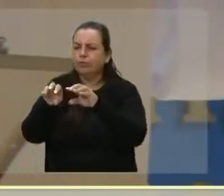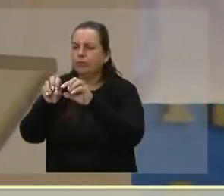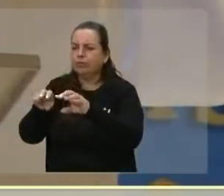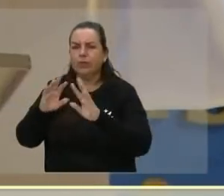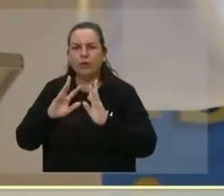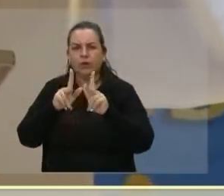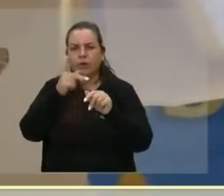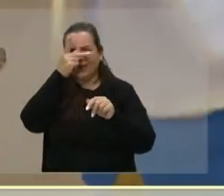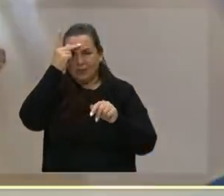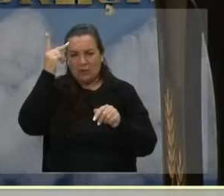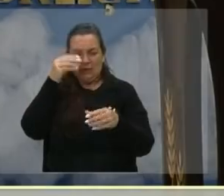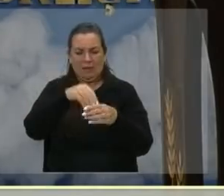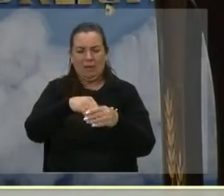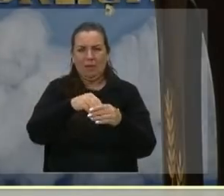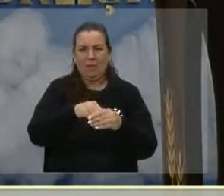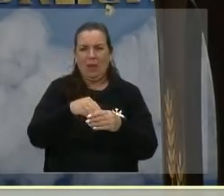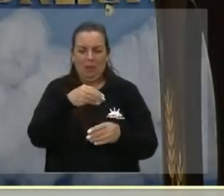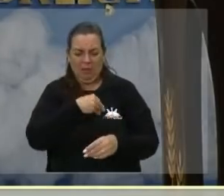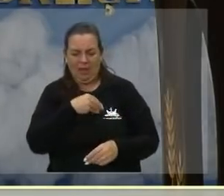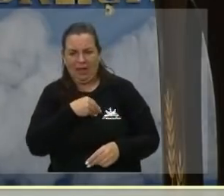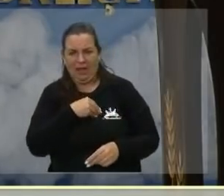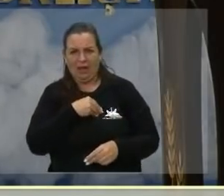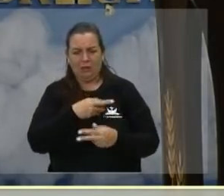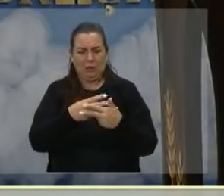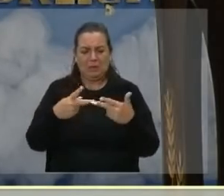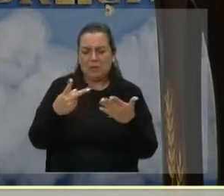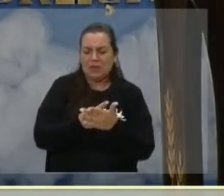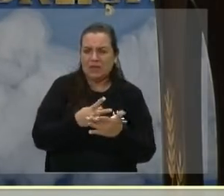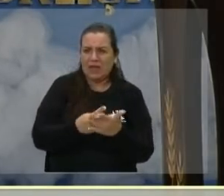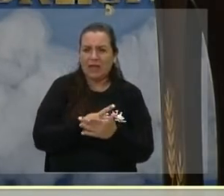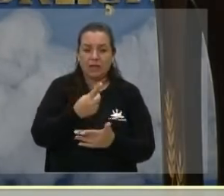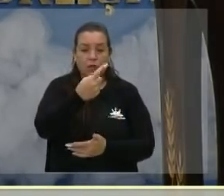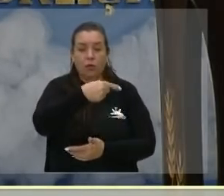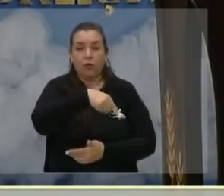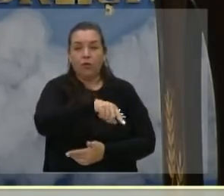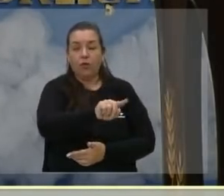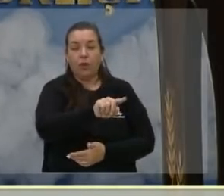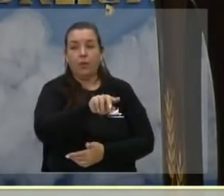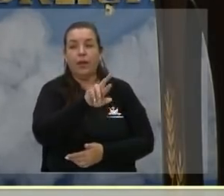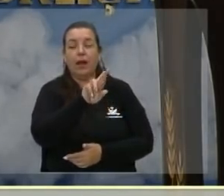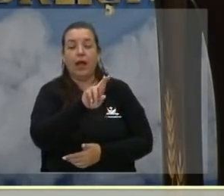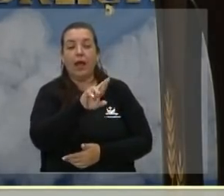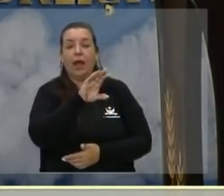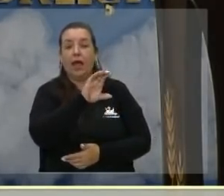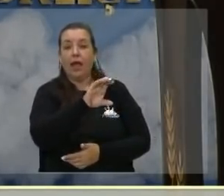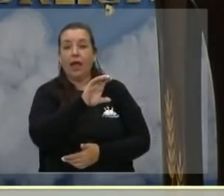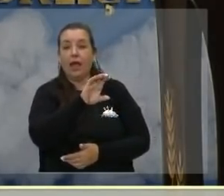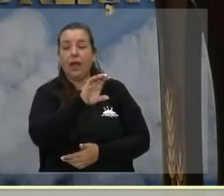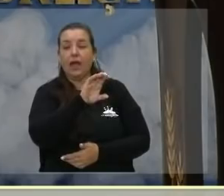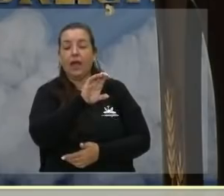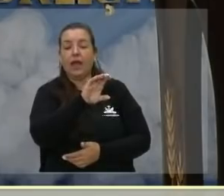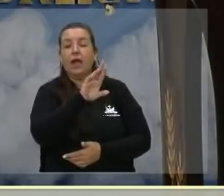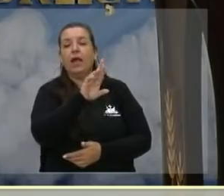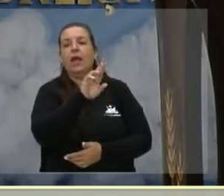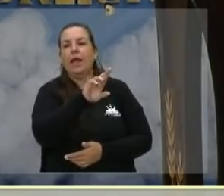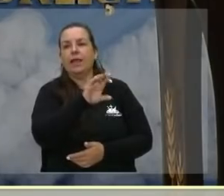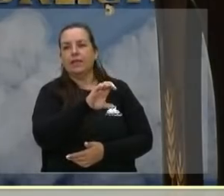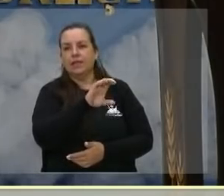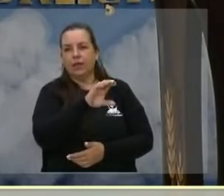às heresias eu fui para renovação social da itália